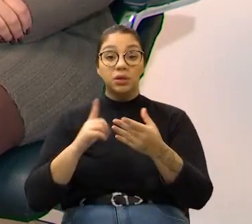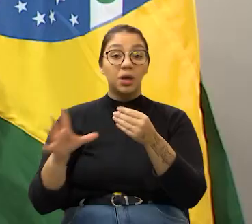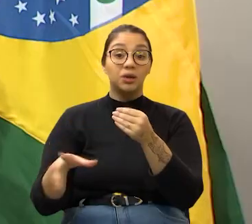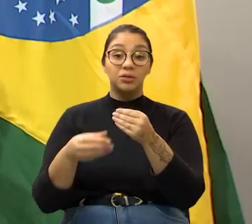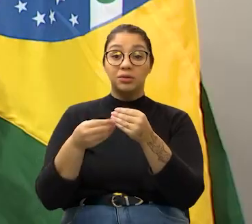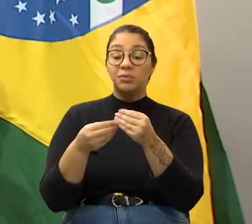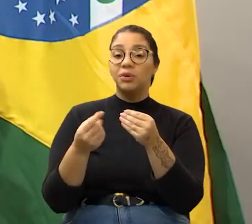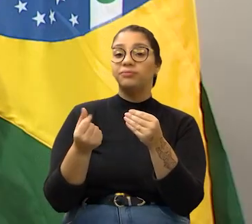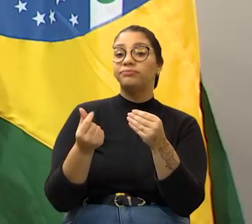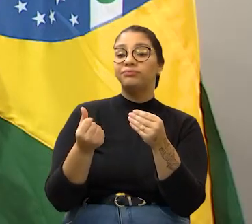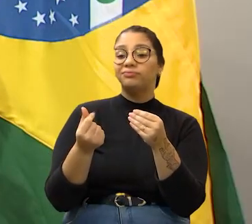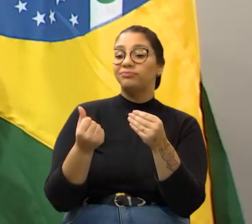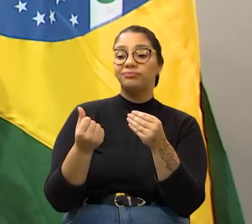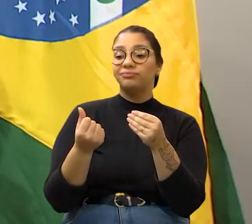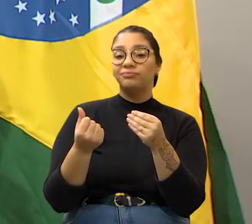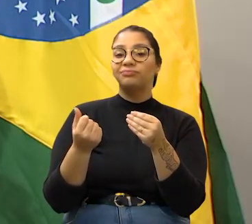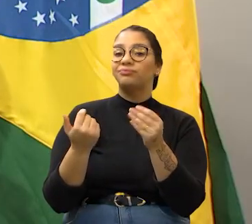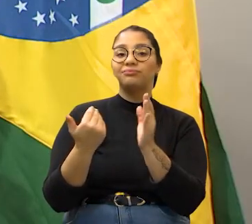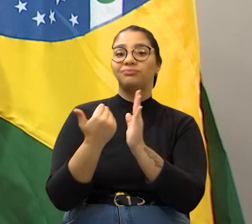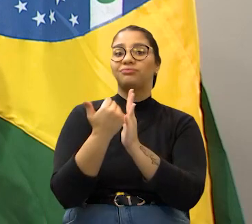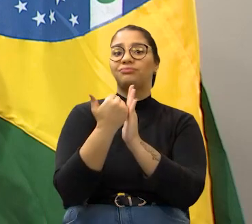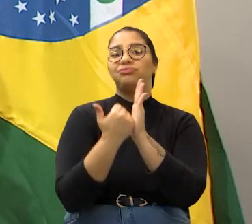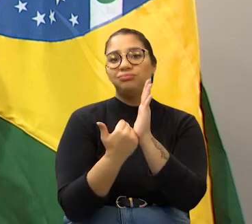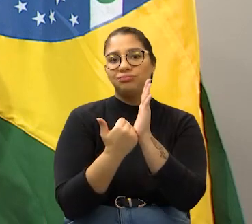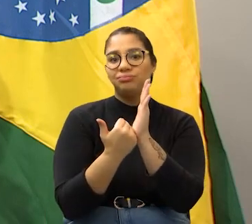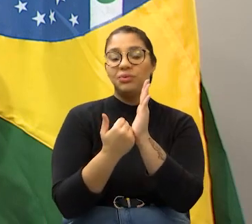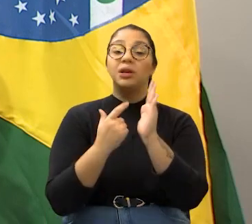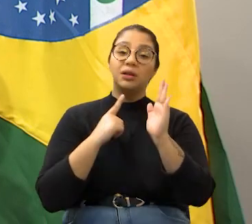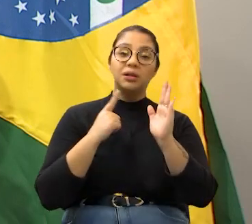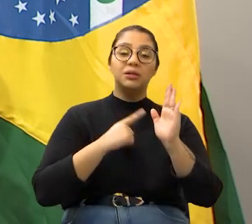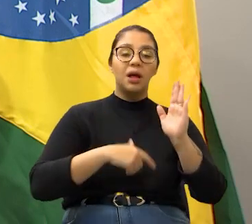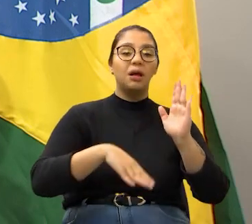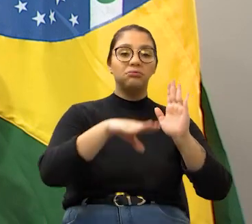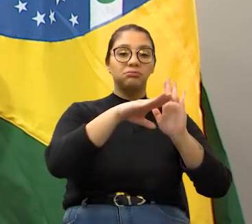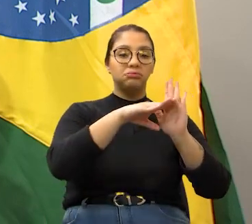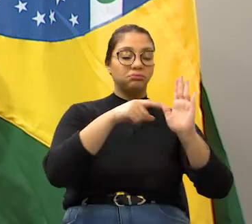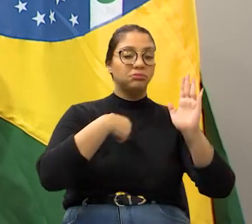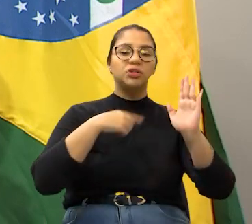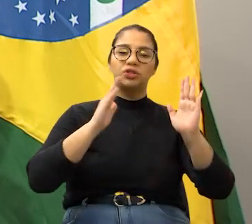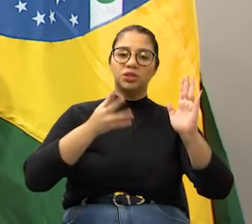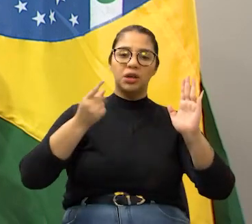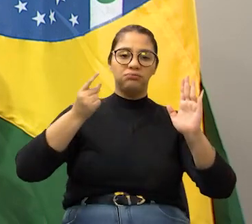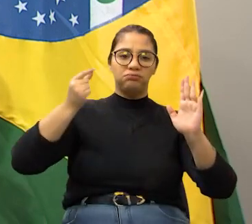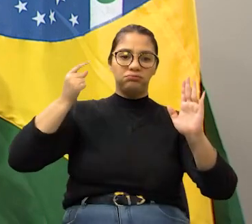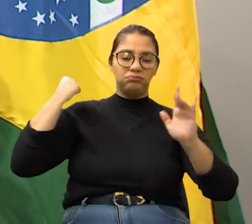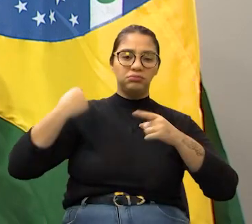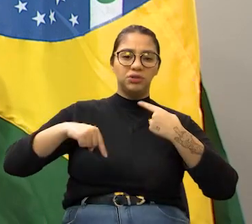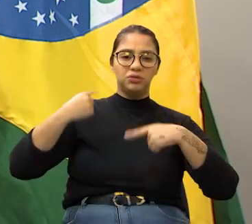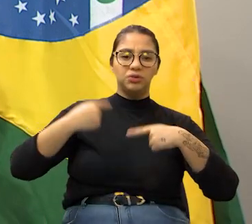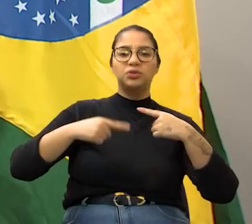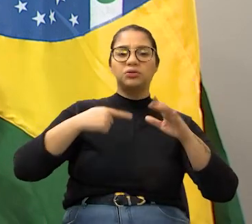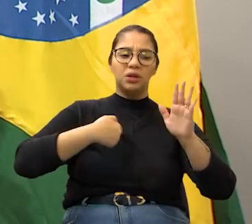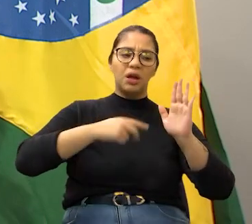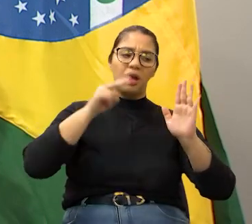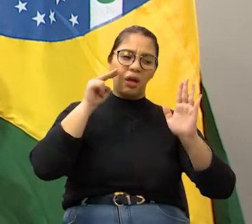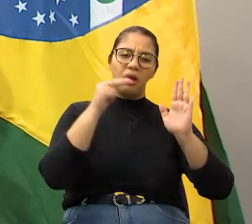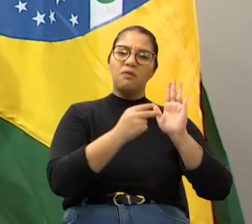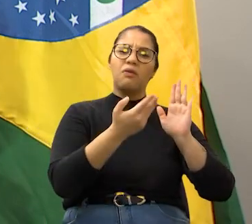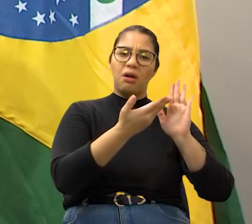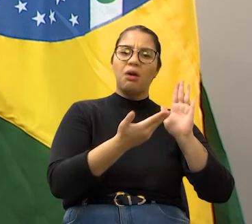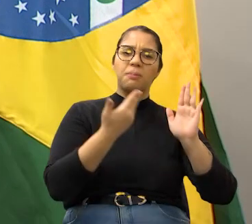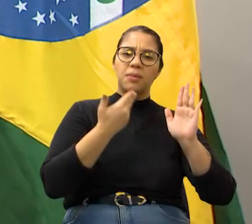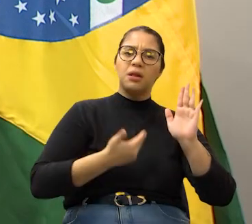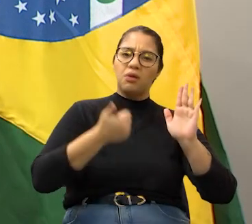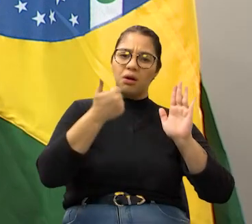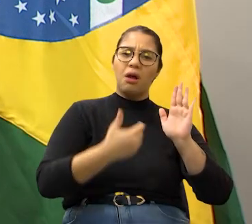adicional. Só que esse valor ele está assim, defasado e eles têm uma pauta que eles estão há muito tempo reivindicando, que é rever, melhorar